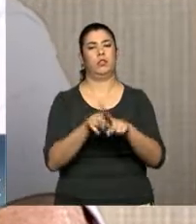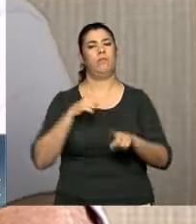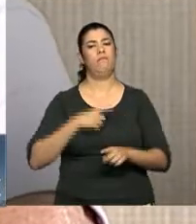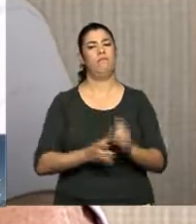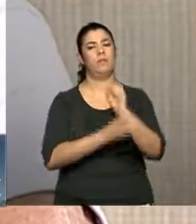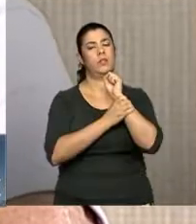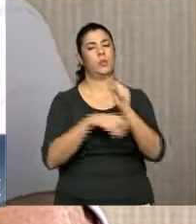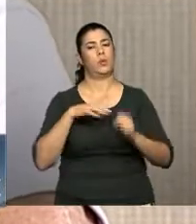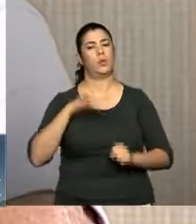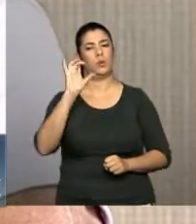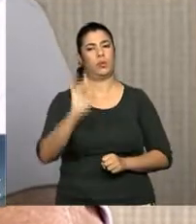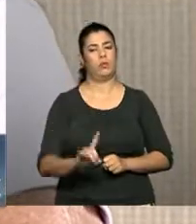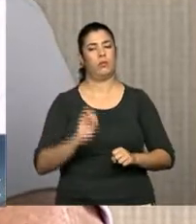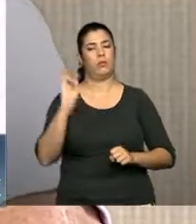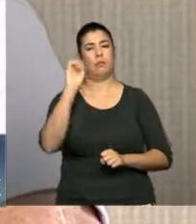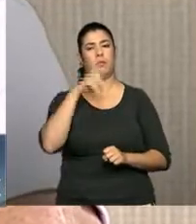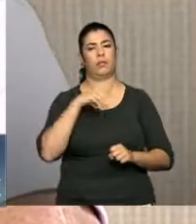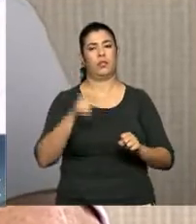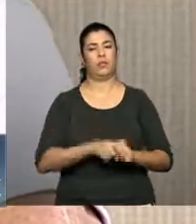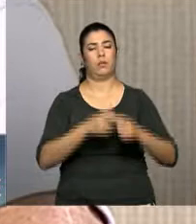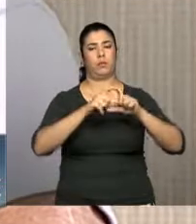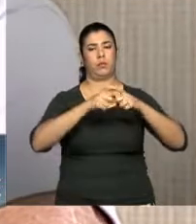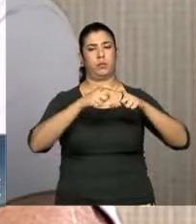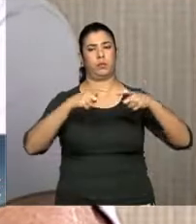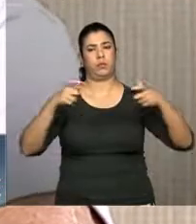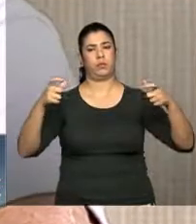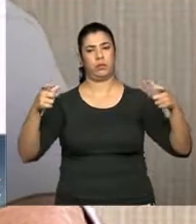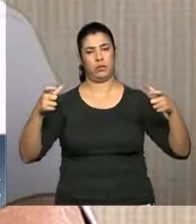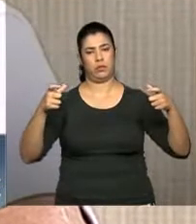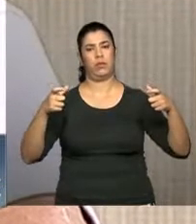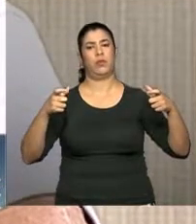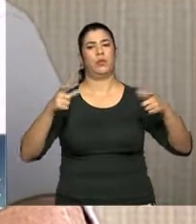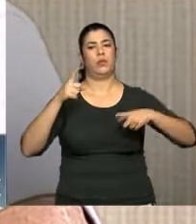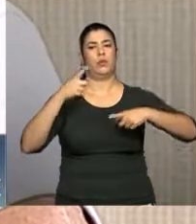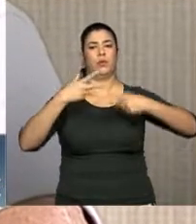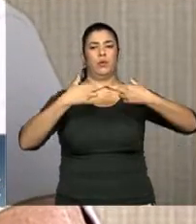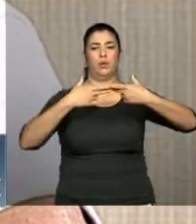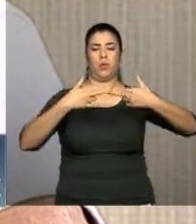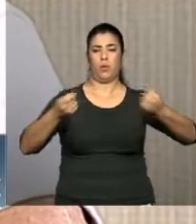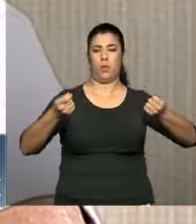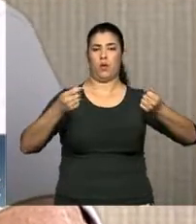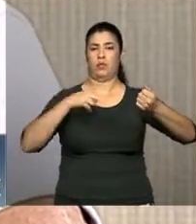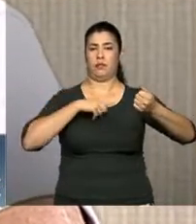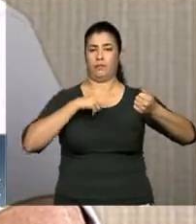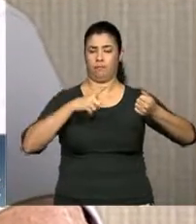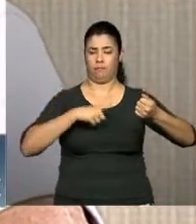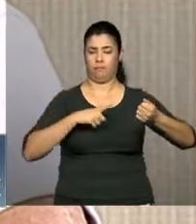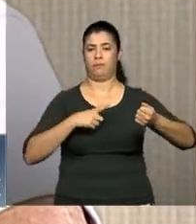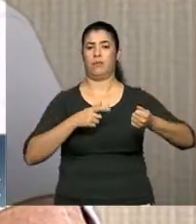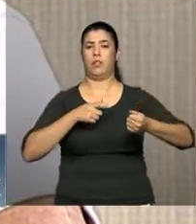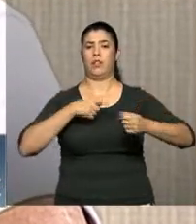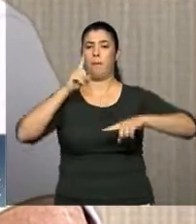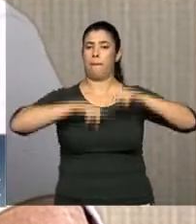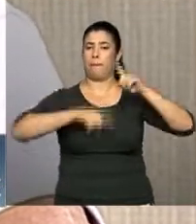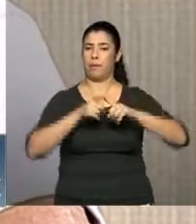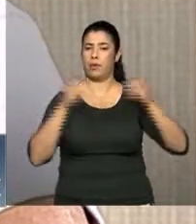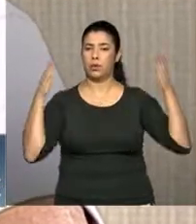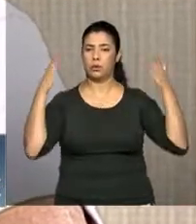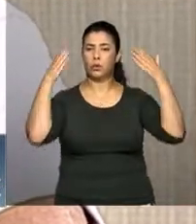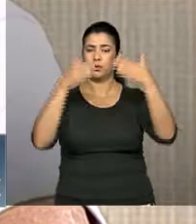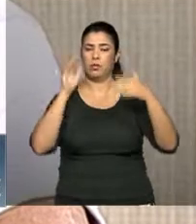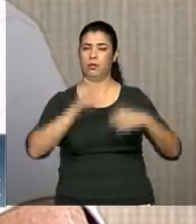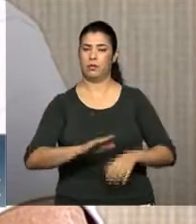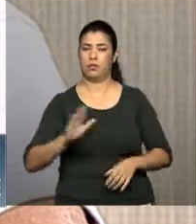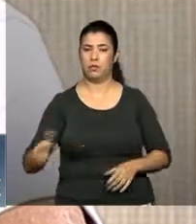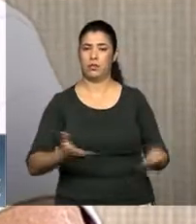buscarmos ampliar os recursos para as políticas voltadas para a criança e adolescente então